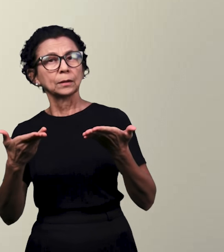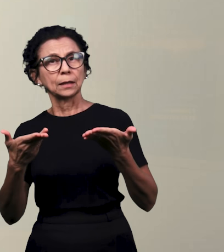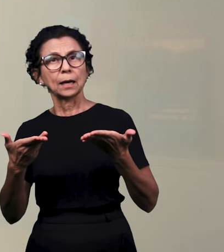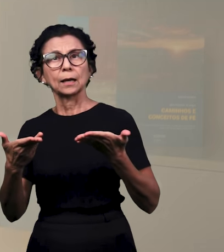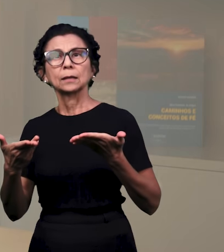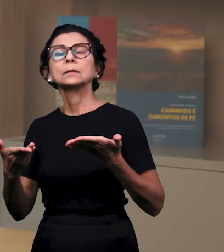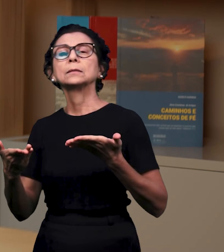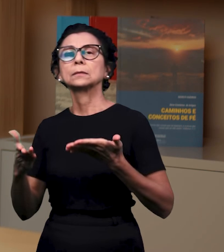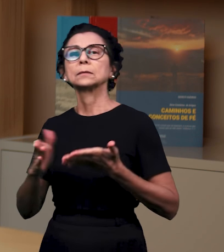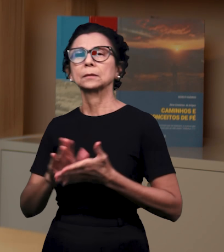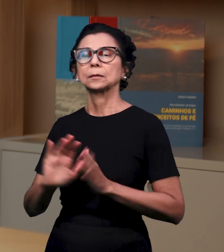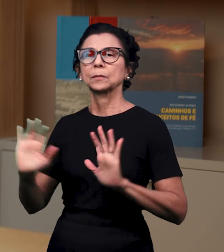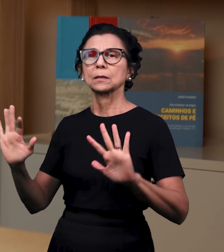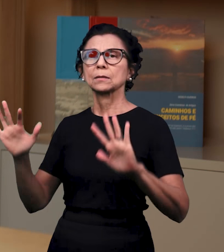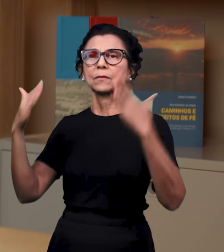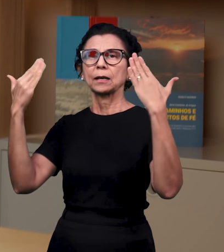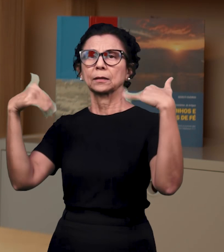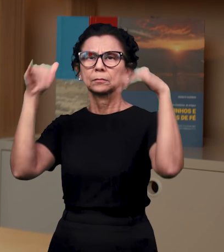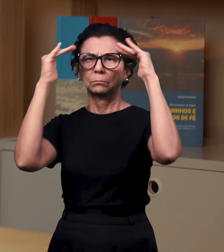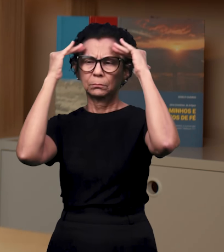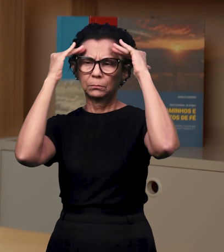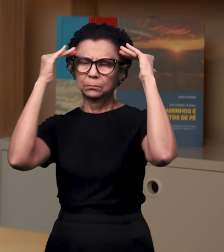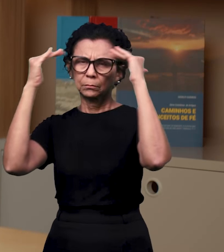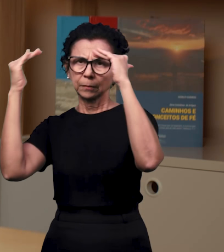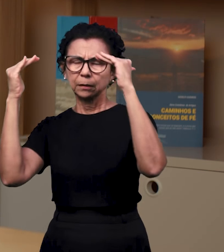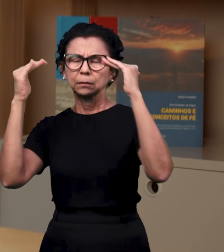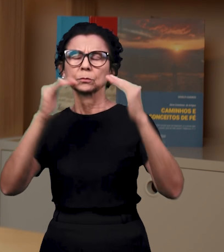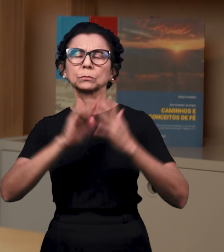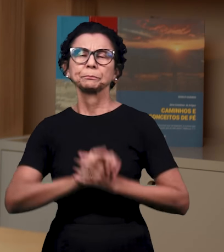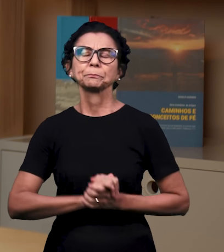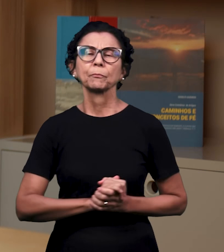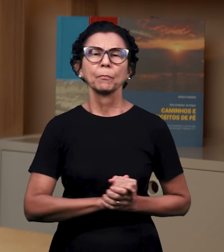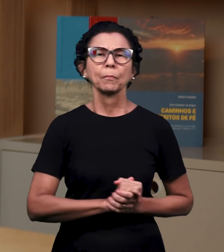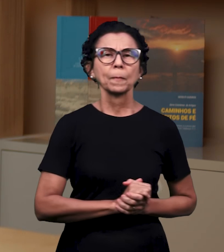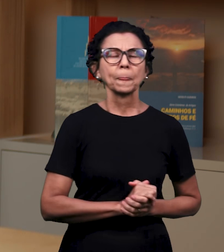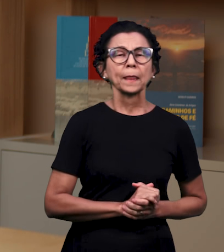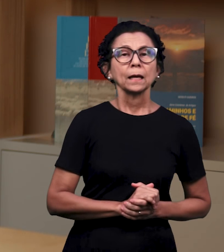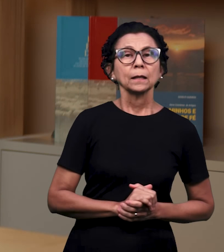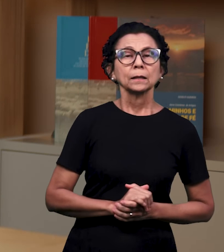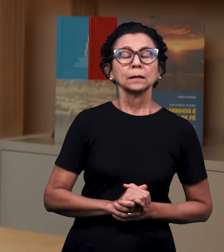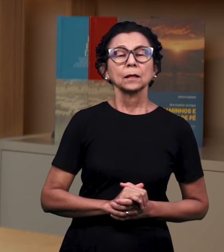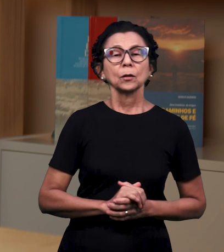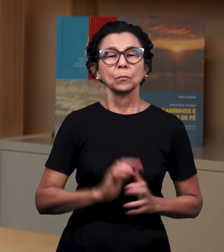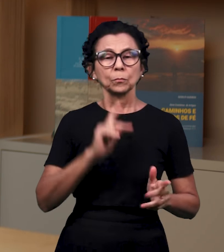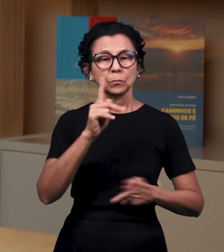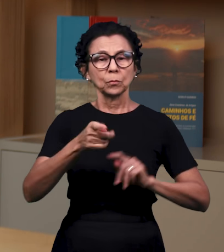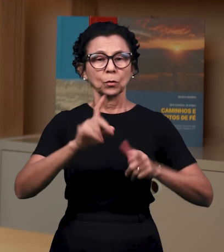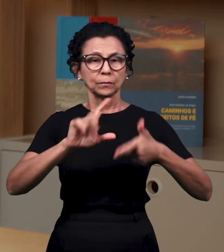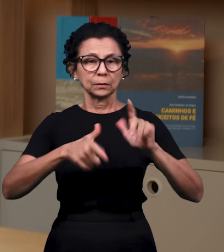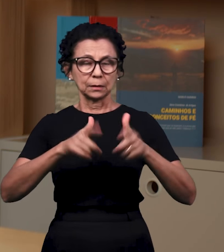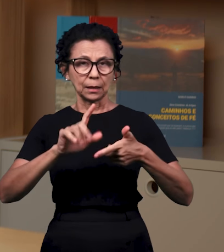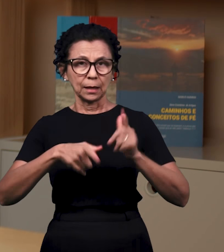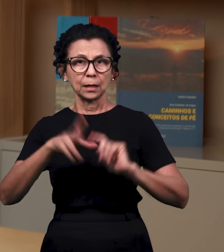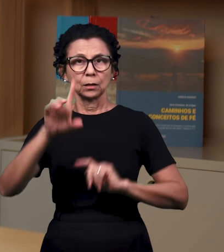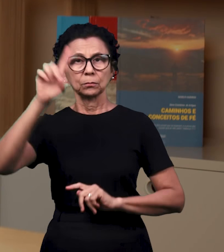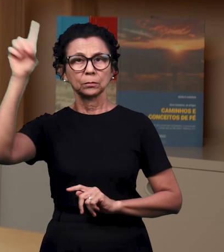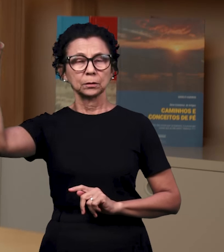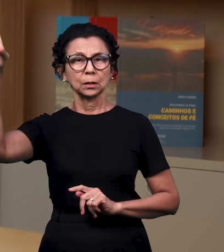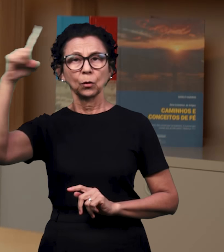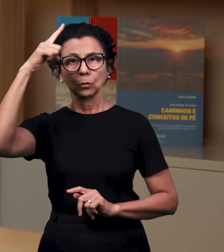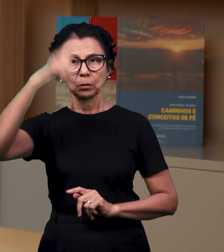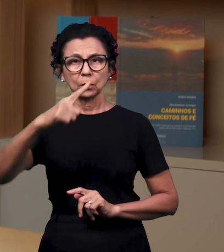solenidades. Então o Senhor, ele estabeleceu para Israel algumas festas